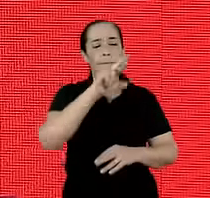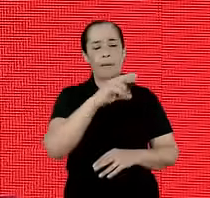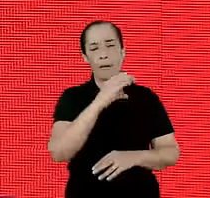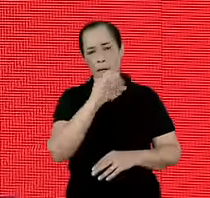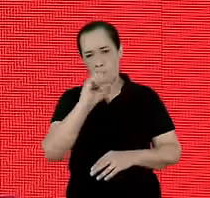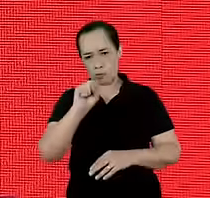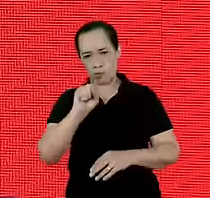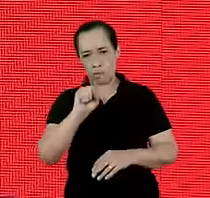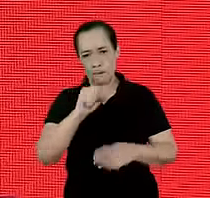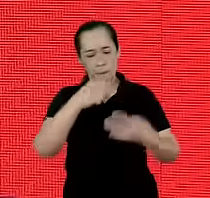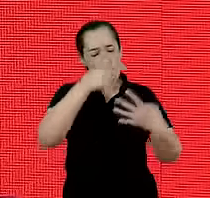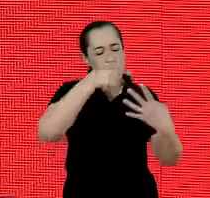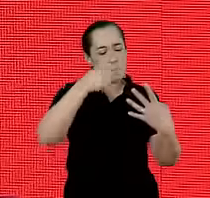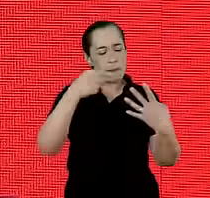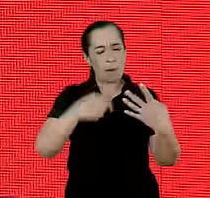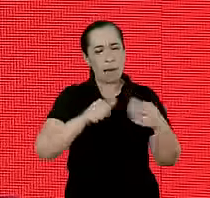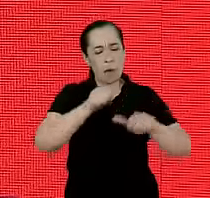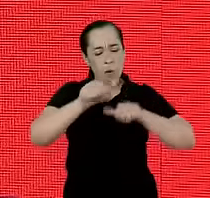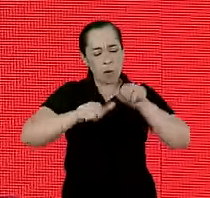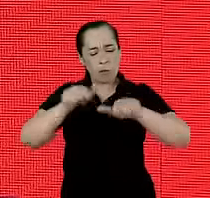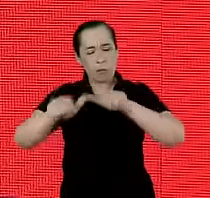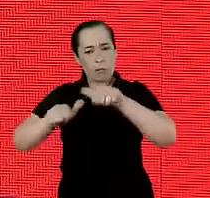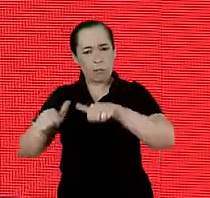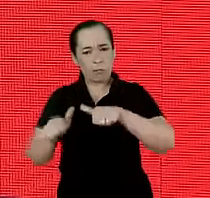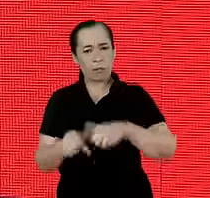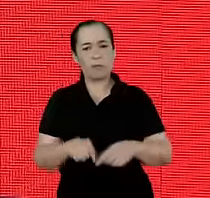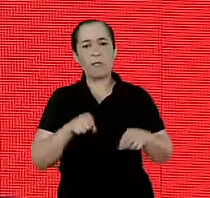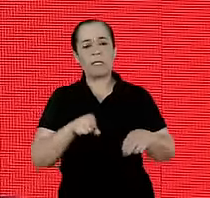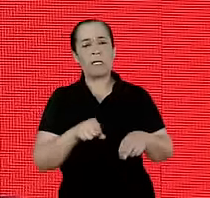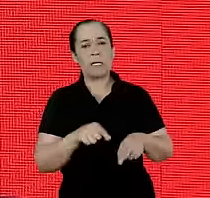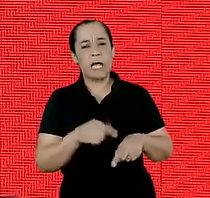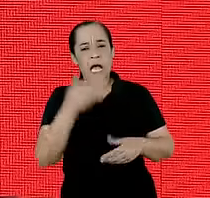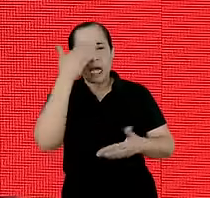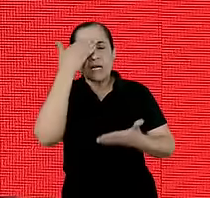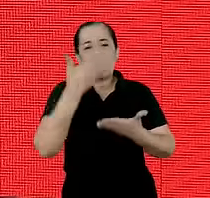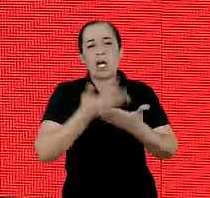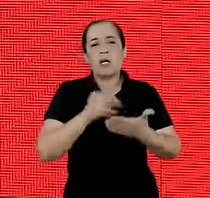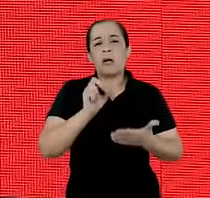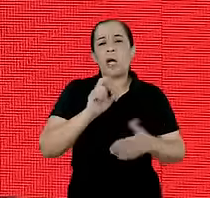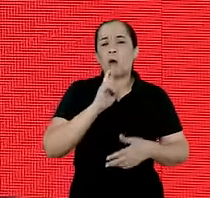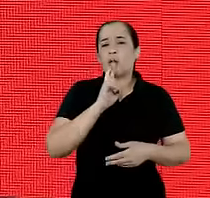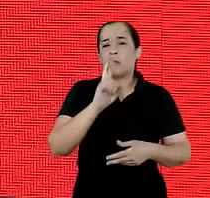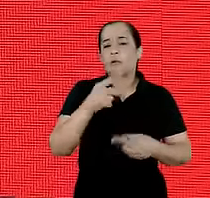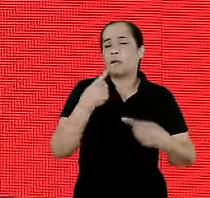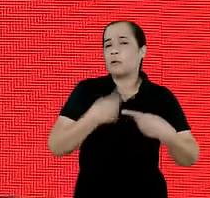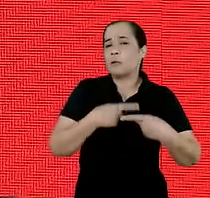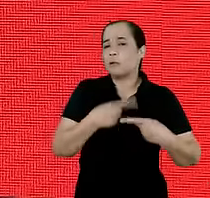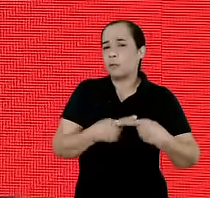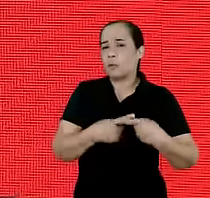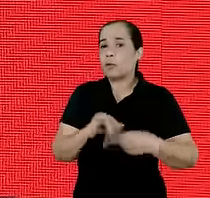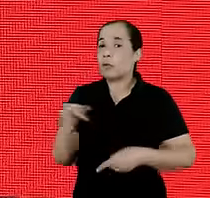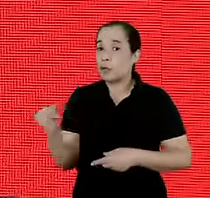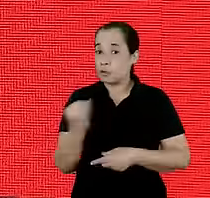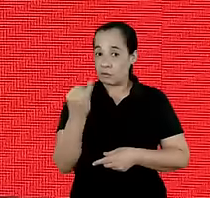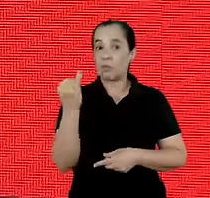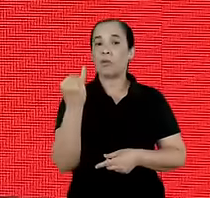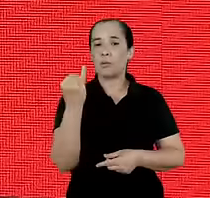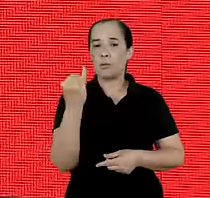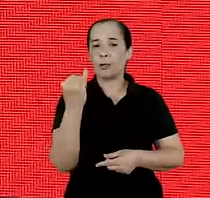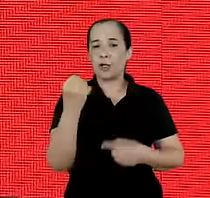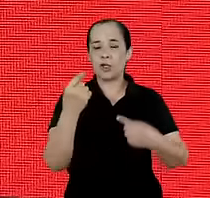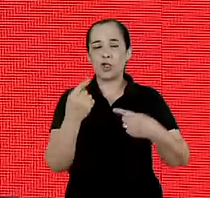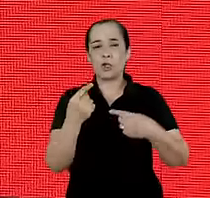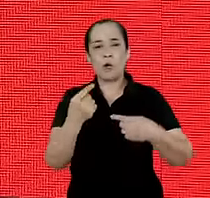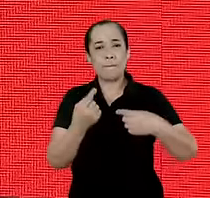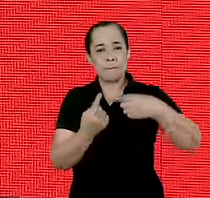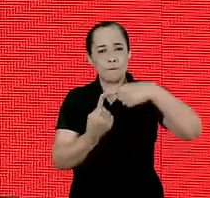mudanças né Qual que é a expectativa de vocês em relação aos resultados e porque elas são tão importantes pro desenvolvimento do Mercado